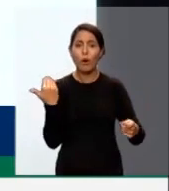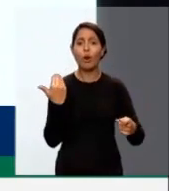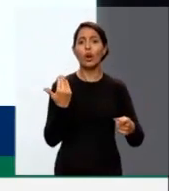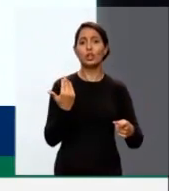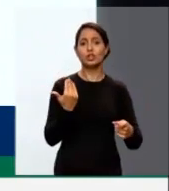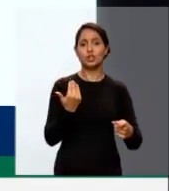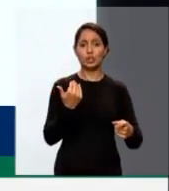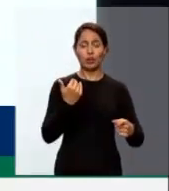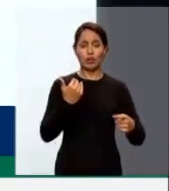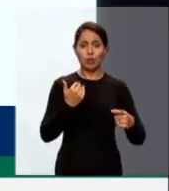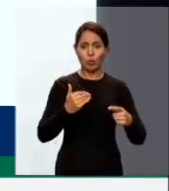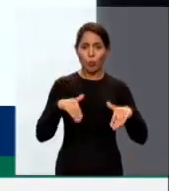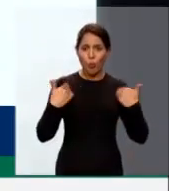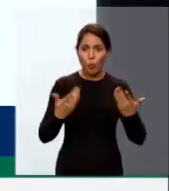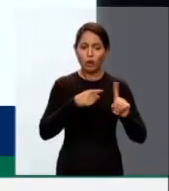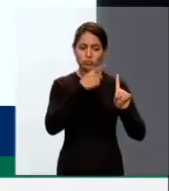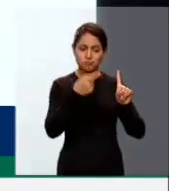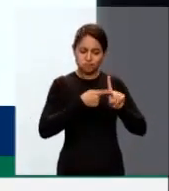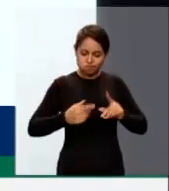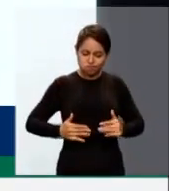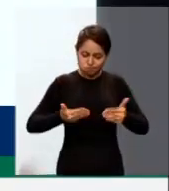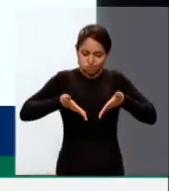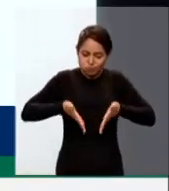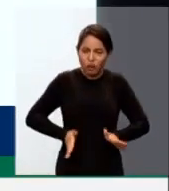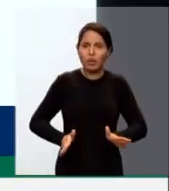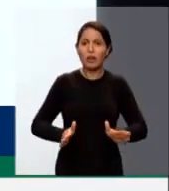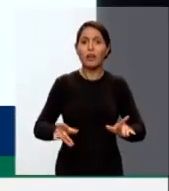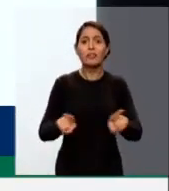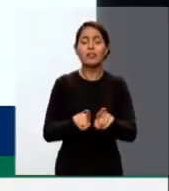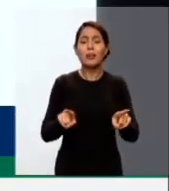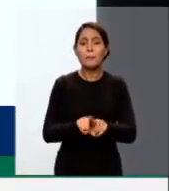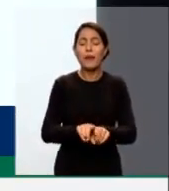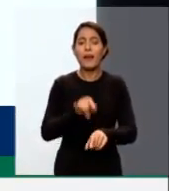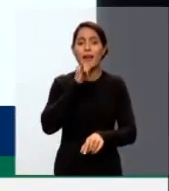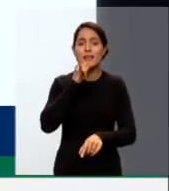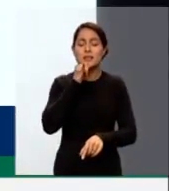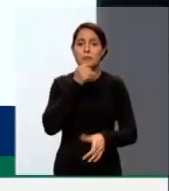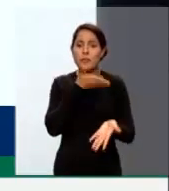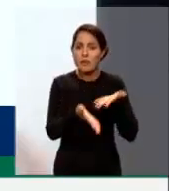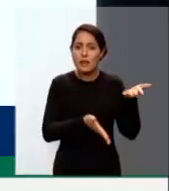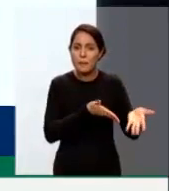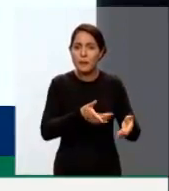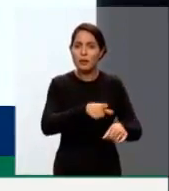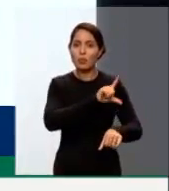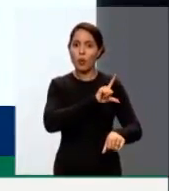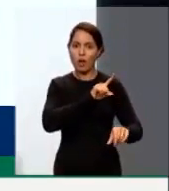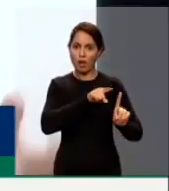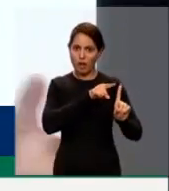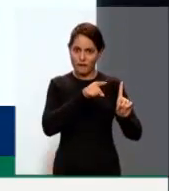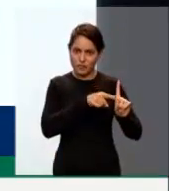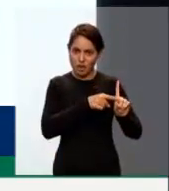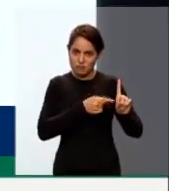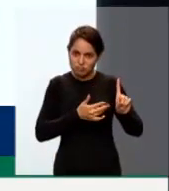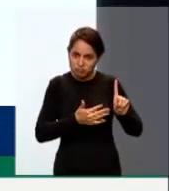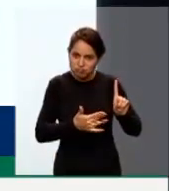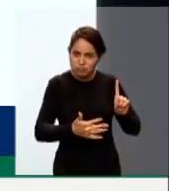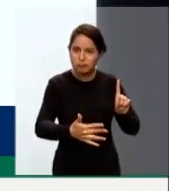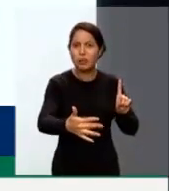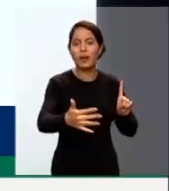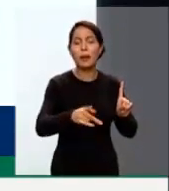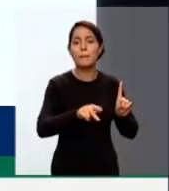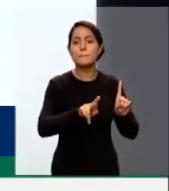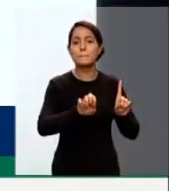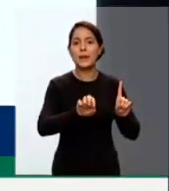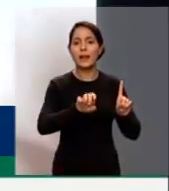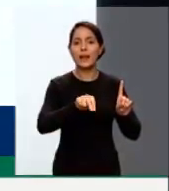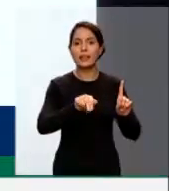violência obstétrica. Mulheres negras, por exemplo, têm menos acesso a pré-natal, são mais vítimas de doenças específicas,